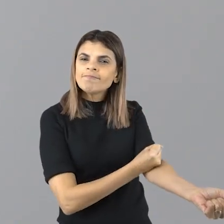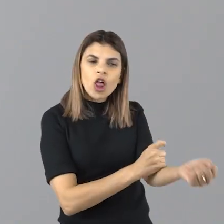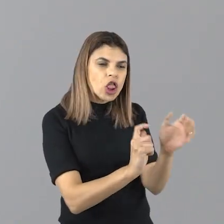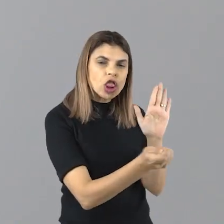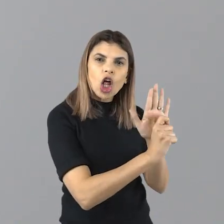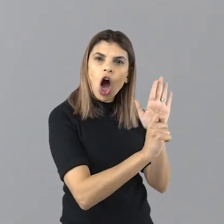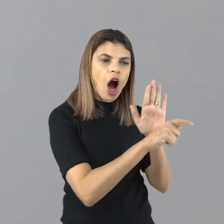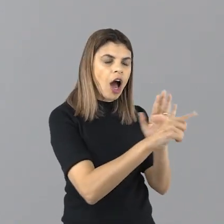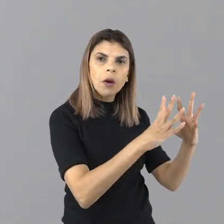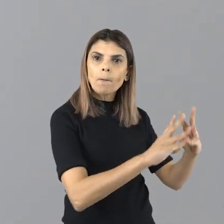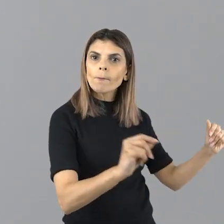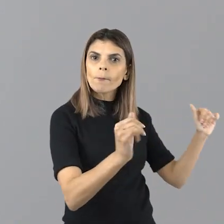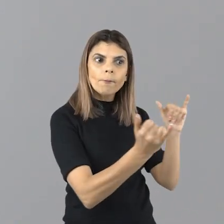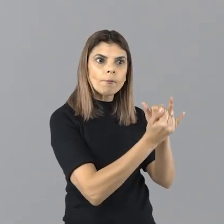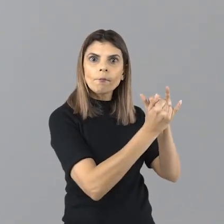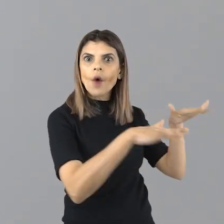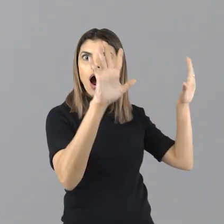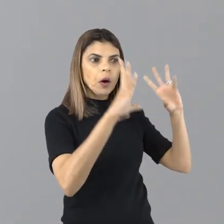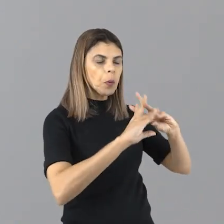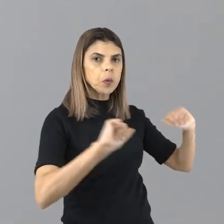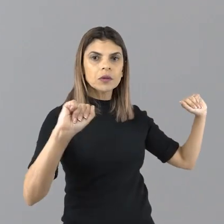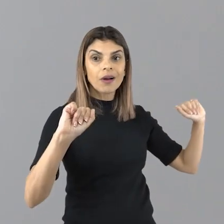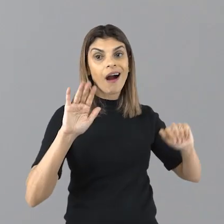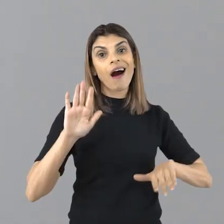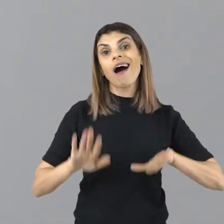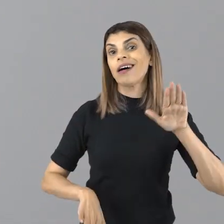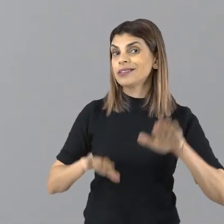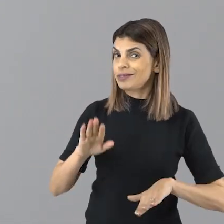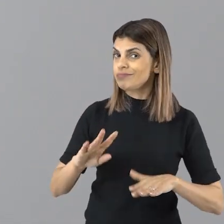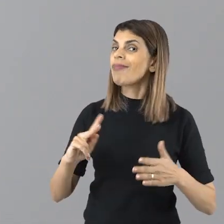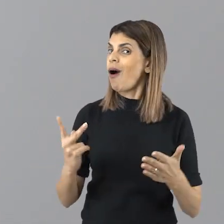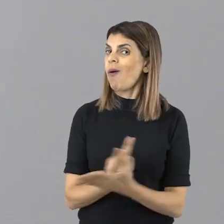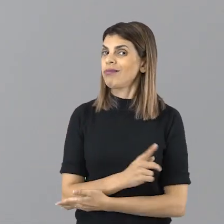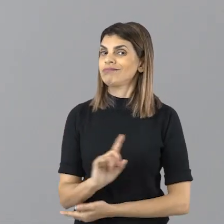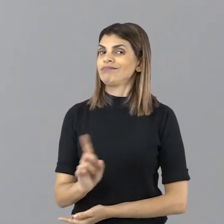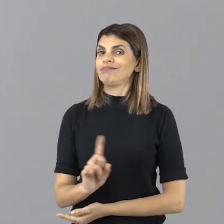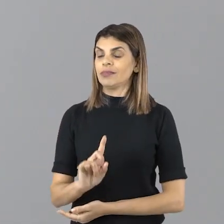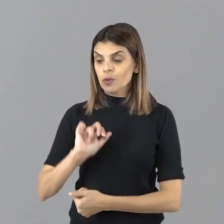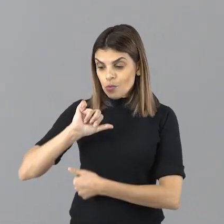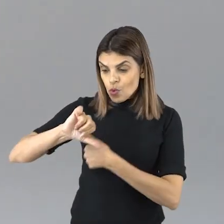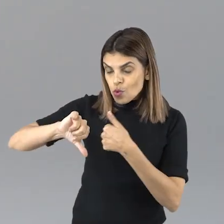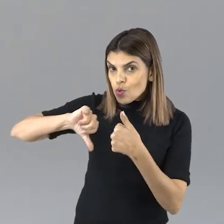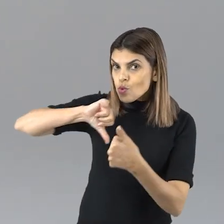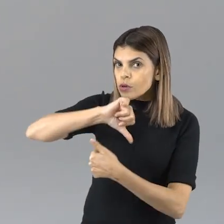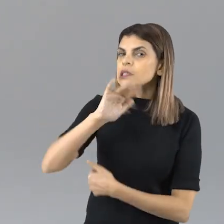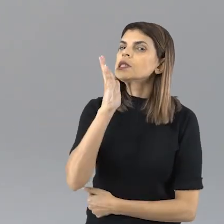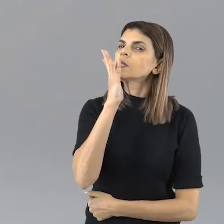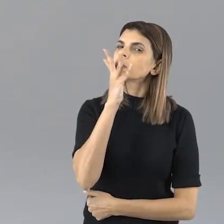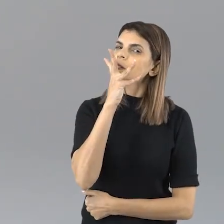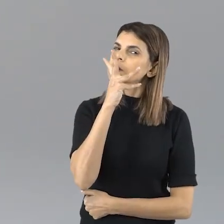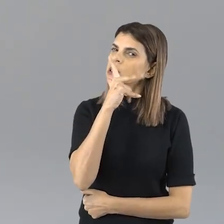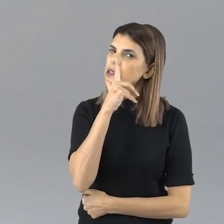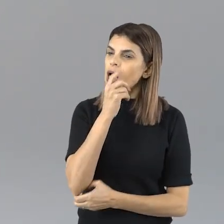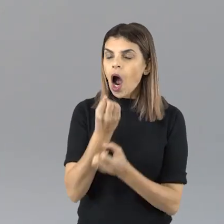drogas acabou imediatamente. Ele foi liberto. Só que é o seguinte, nem sempre é assim. A mudança é um